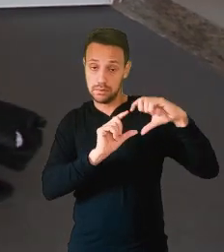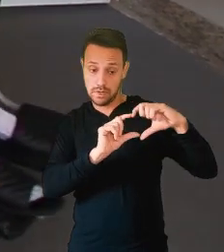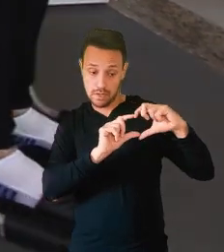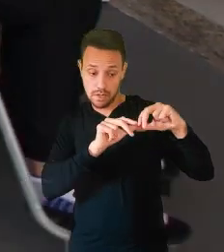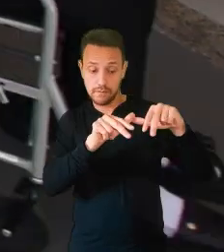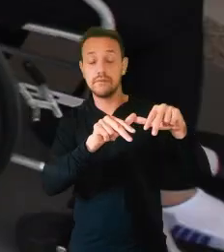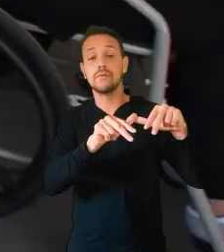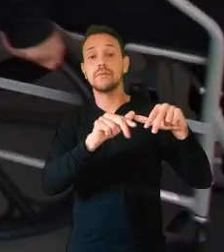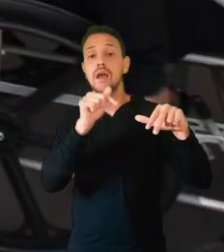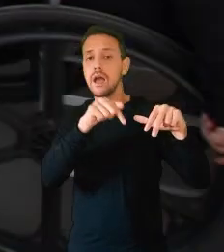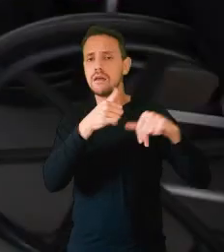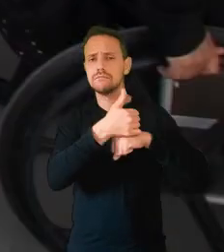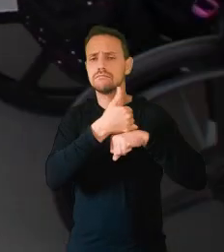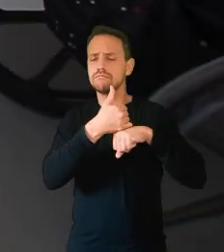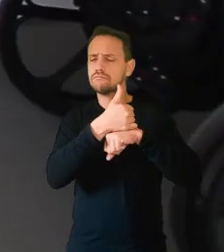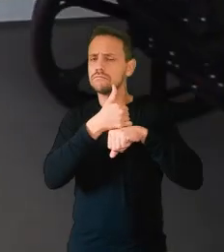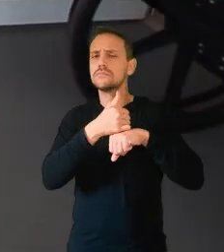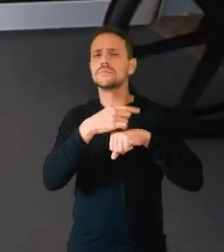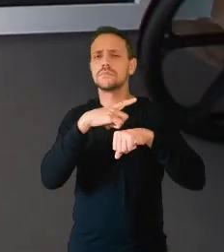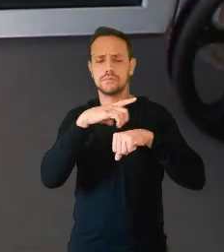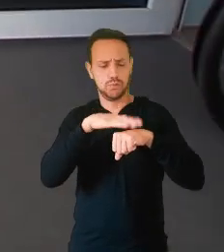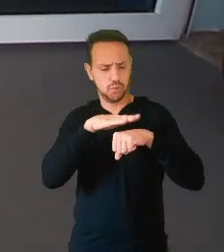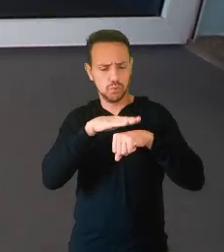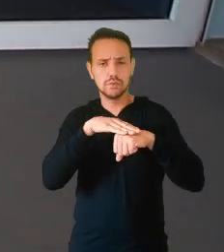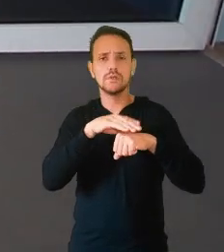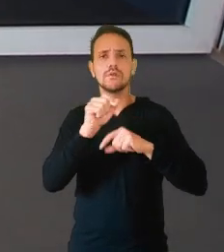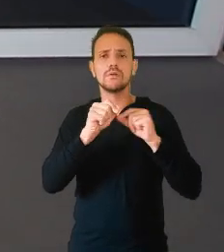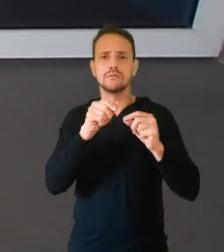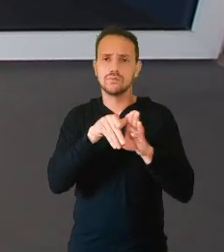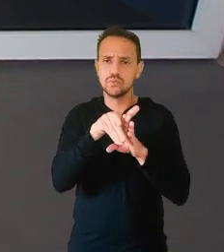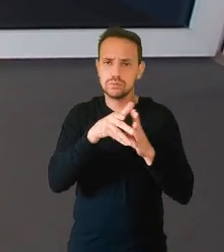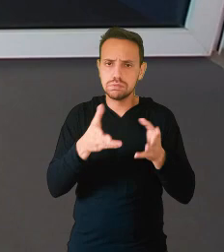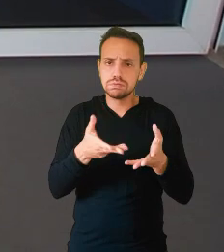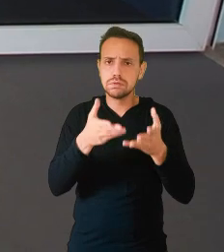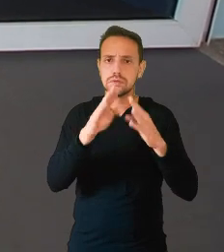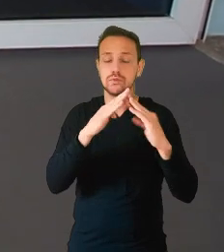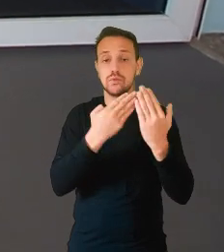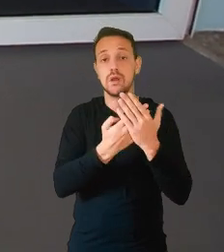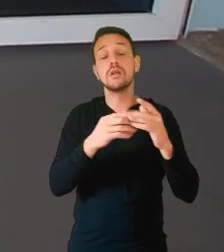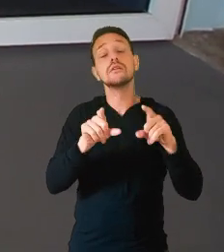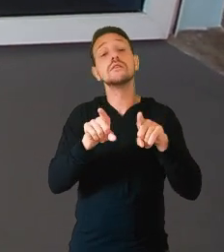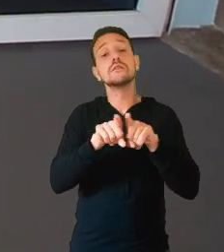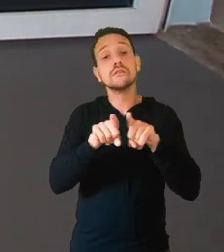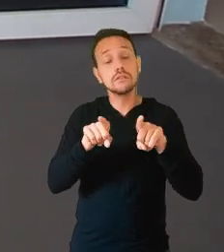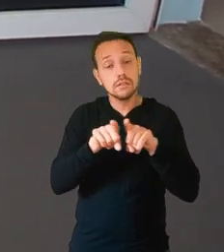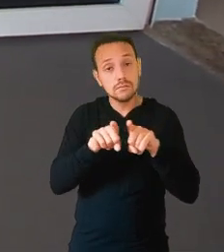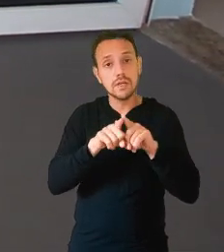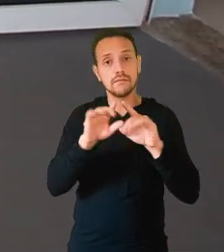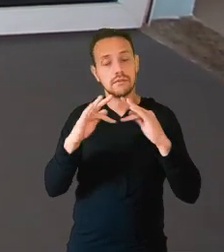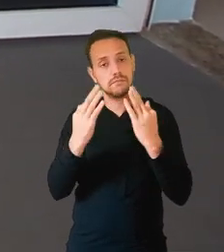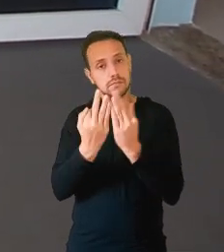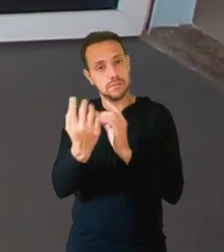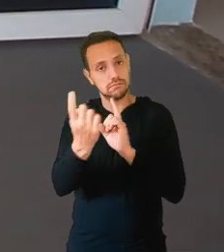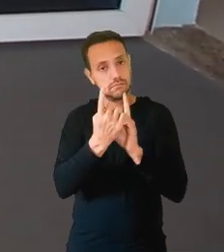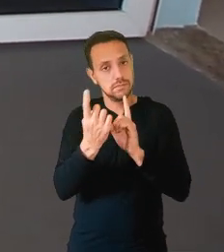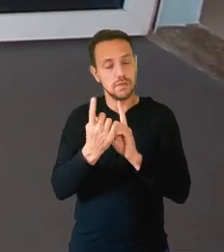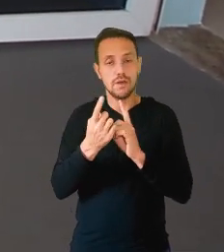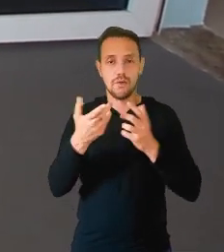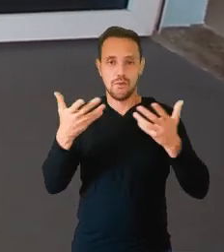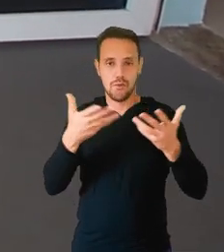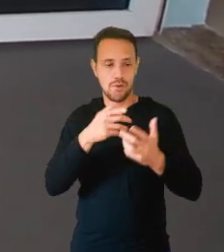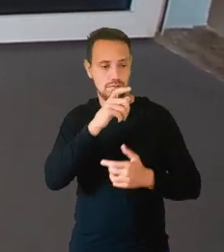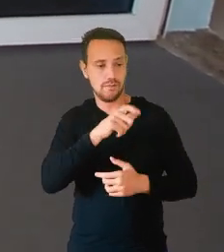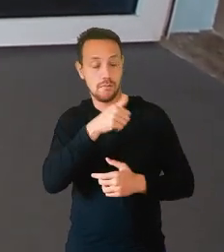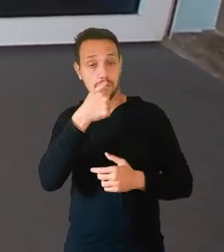os profissionais que atuam na assessoria escolar e também com as famílias dos atendidos. E hoje ela veio como mãe dar